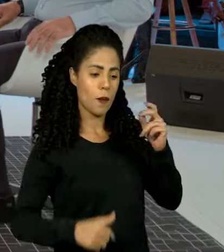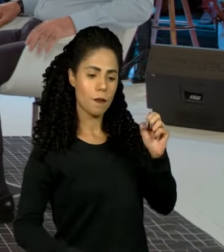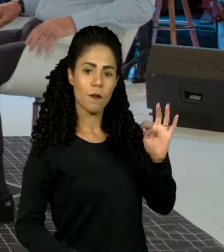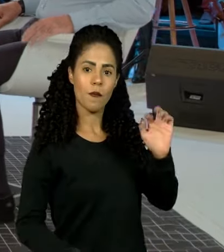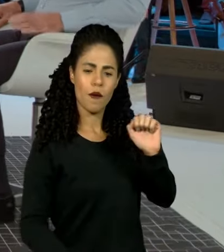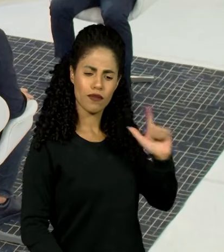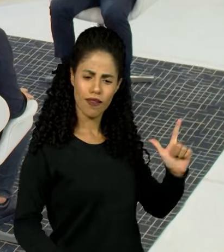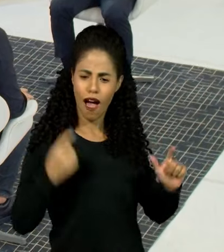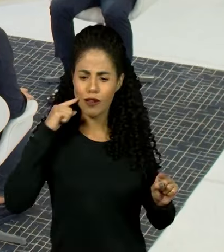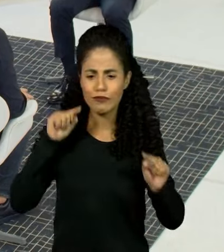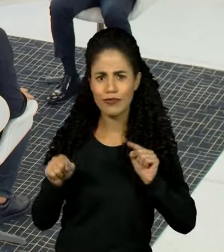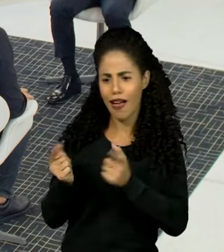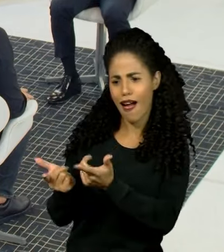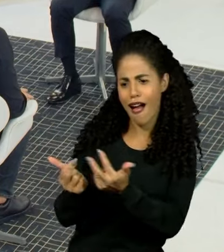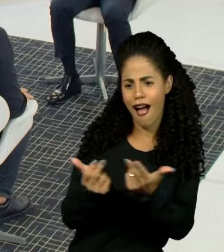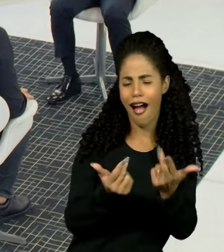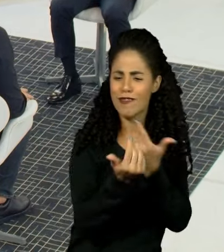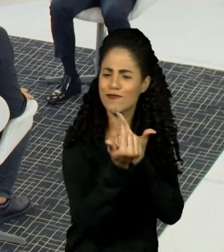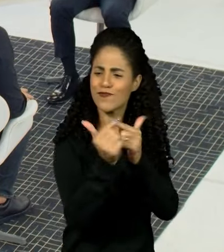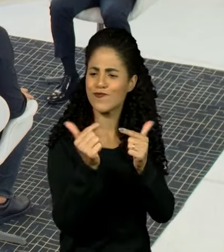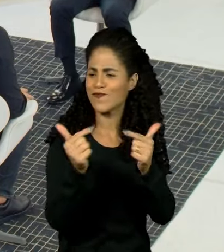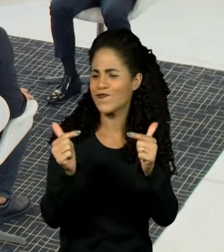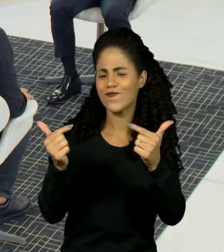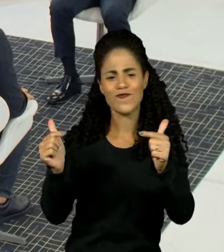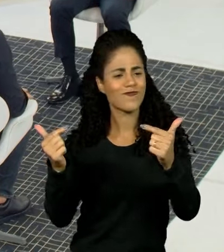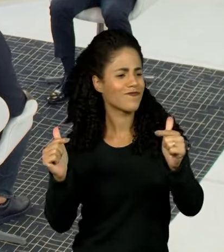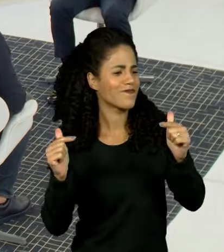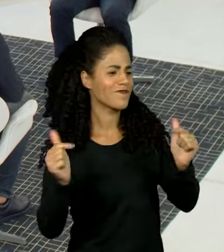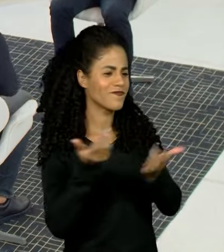Pontal não H nada